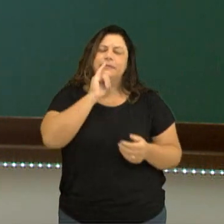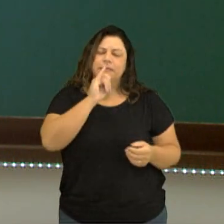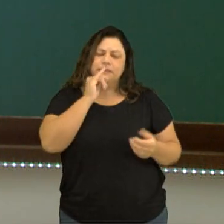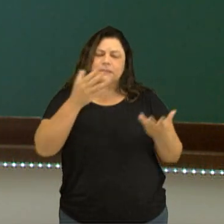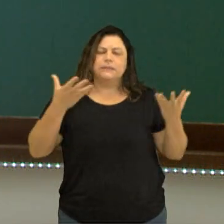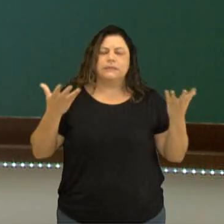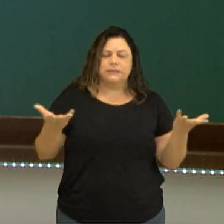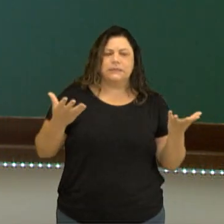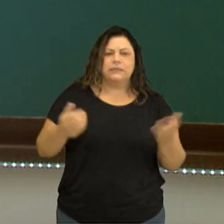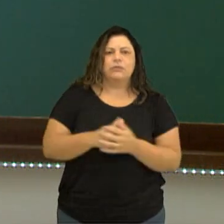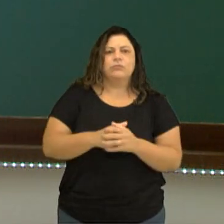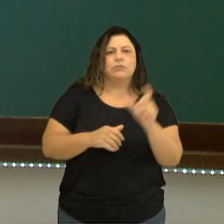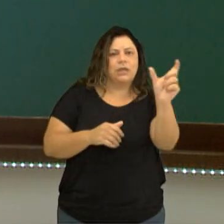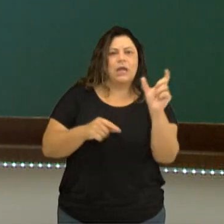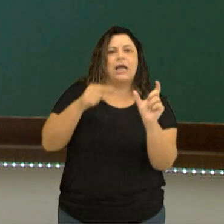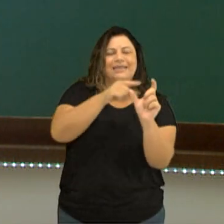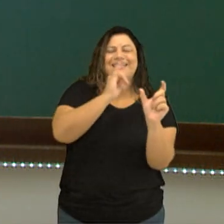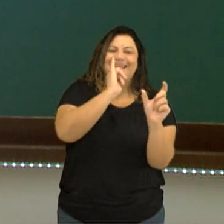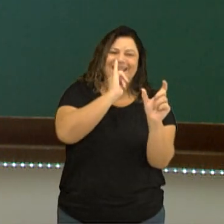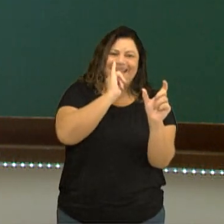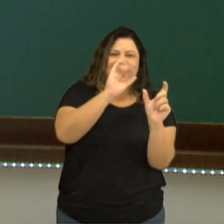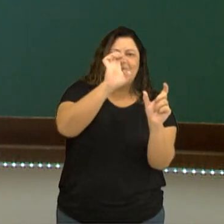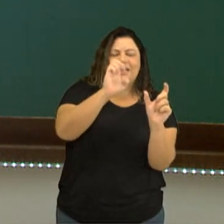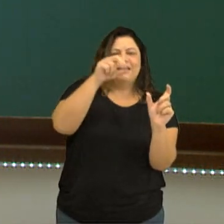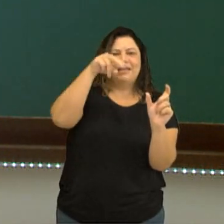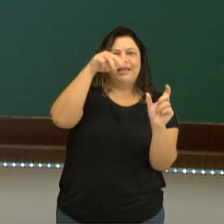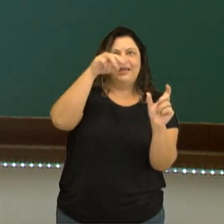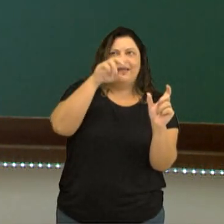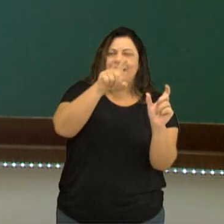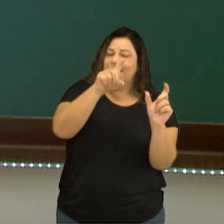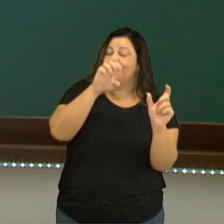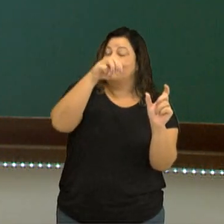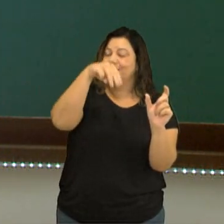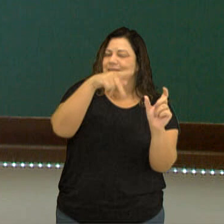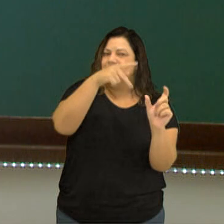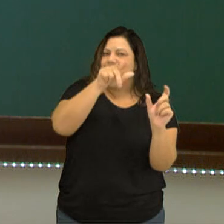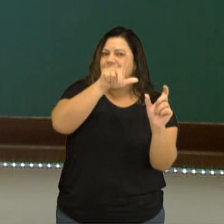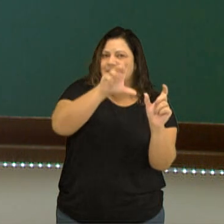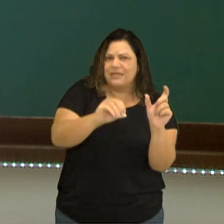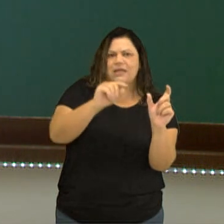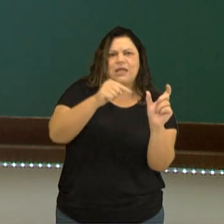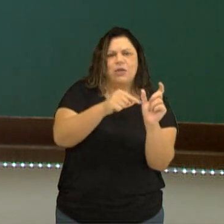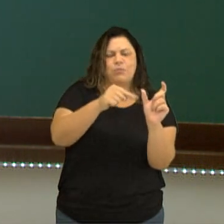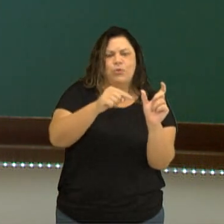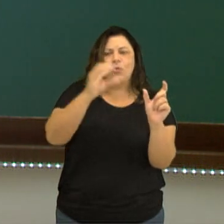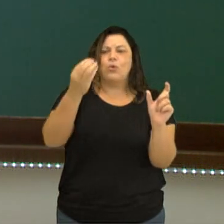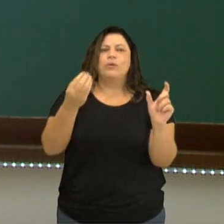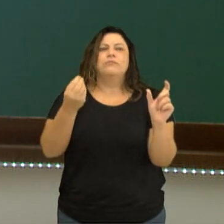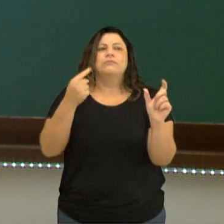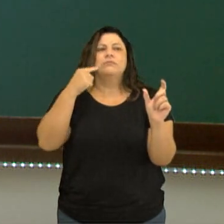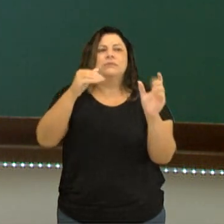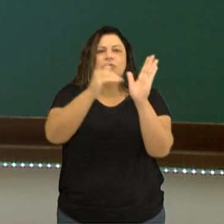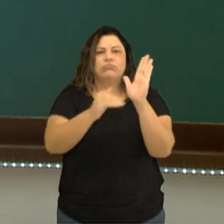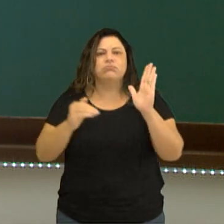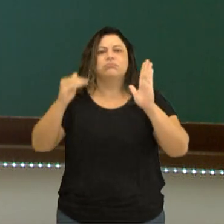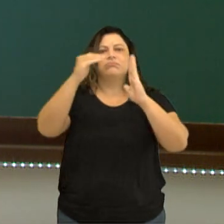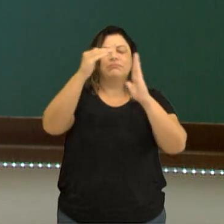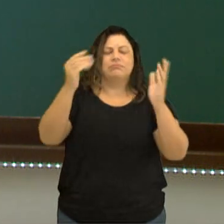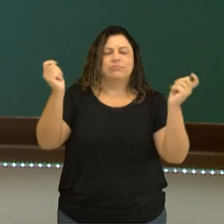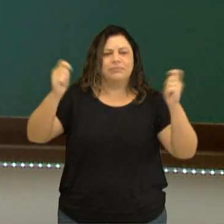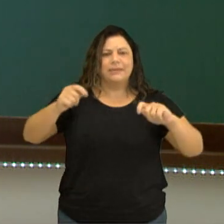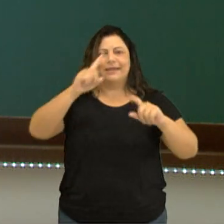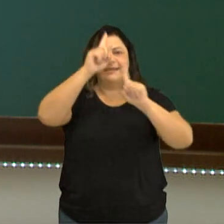operadores que trazem a ideia de exemplo é um motivo de um realce. Ela realmente quer destacar essa ideia do quê?